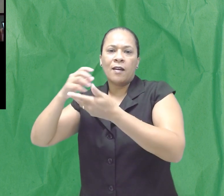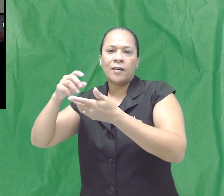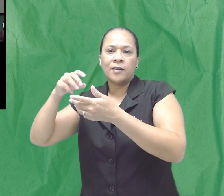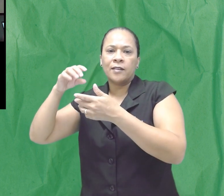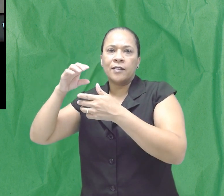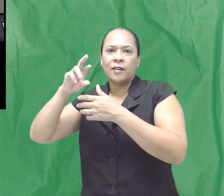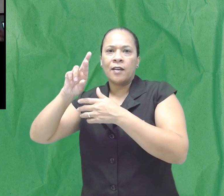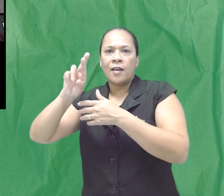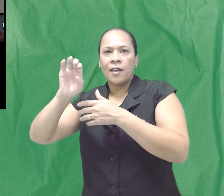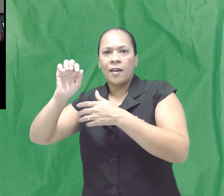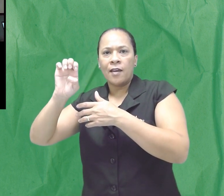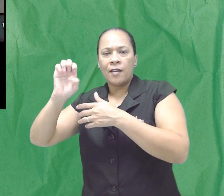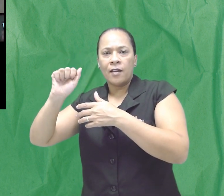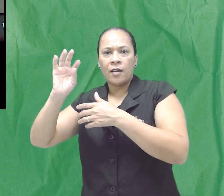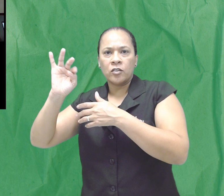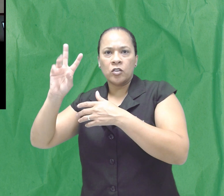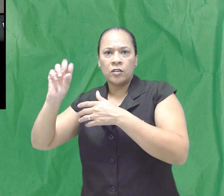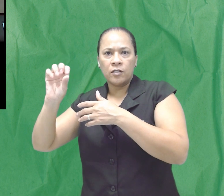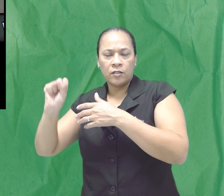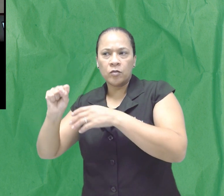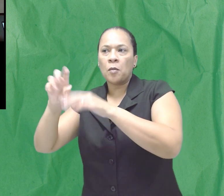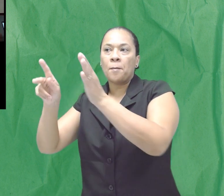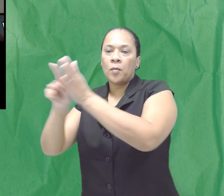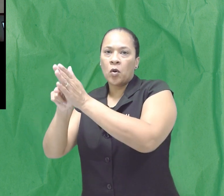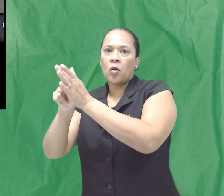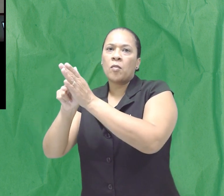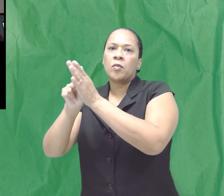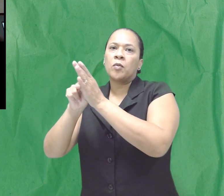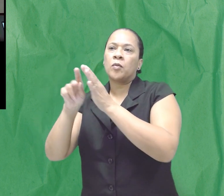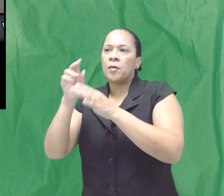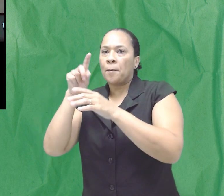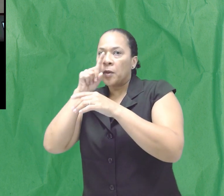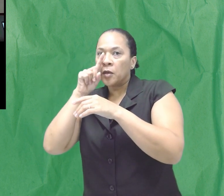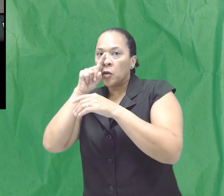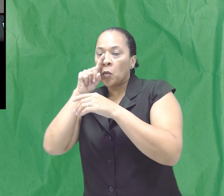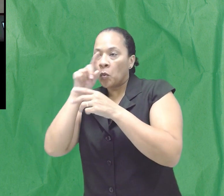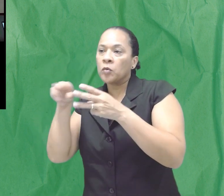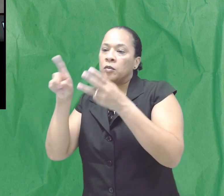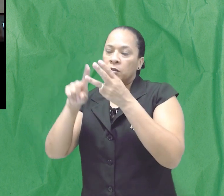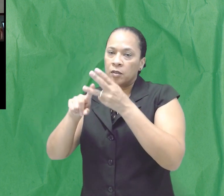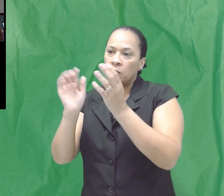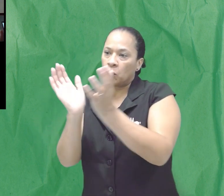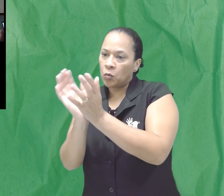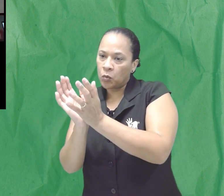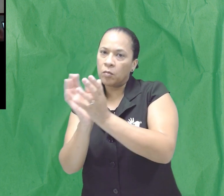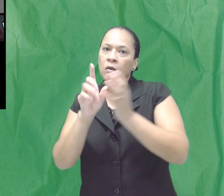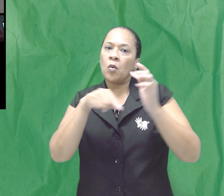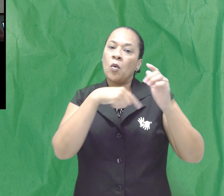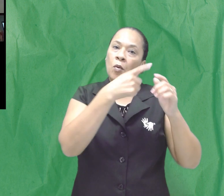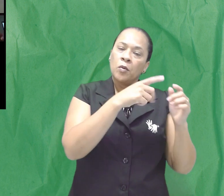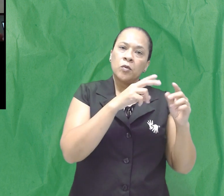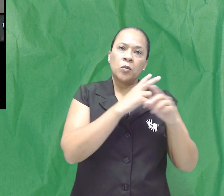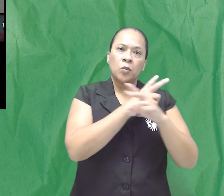em armário próprio para inflamáveis. Substâncias carcinogênicas e altamente tóxicas devem ser